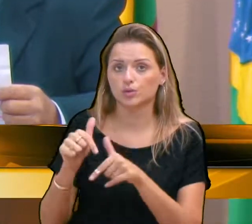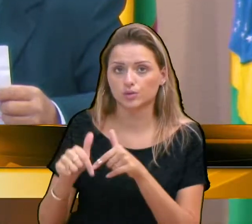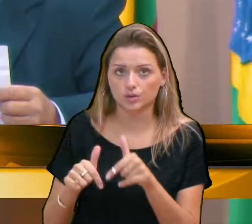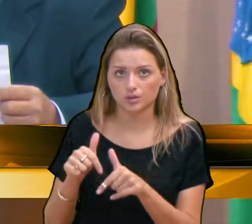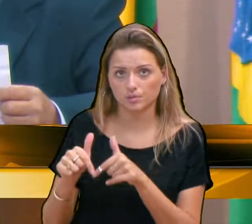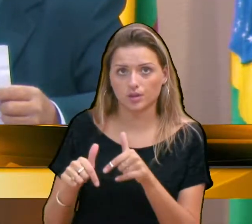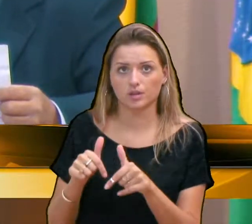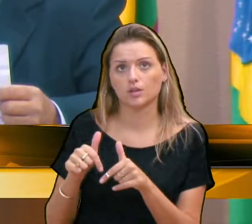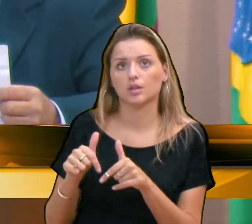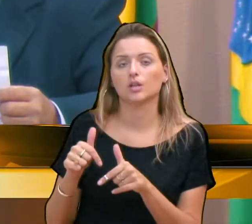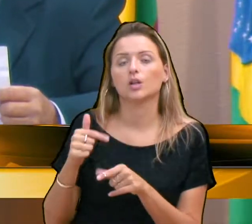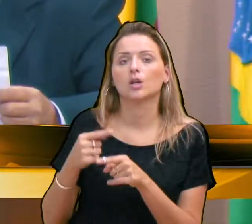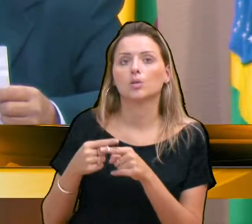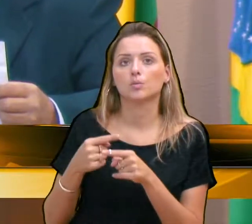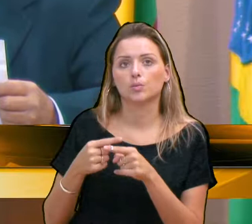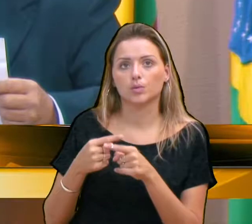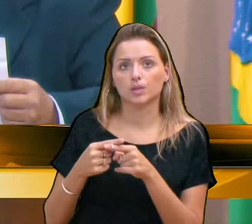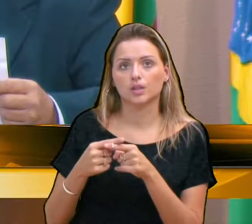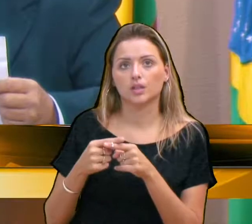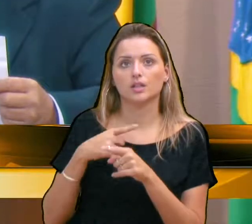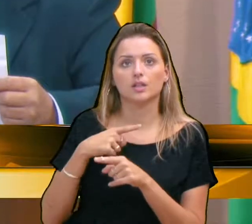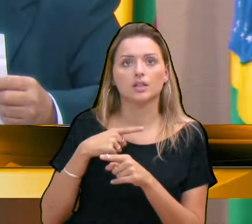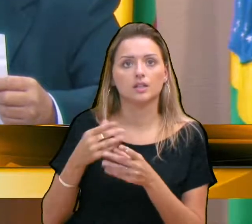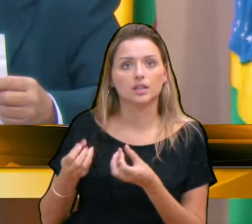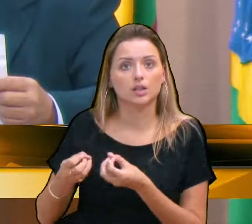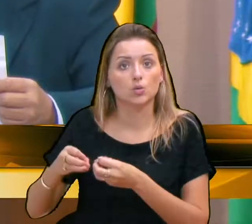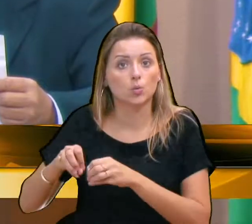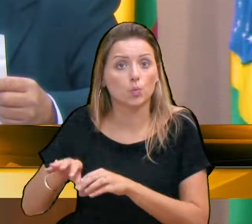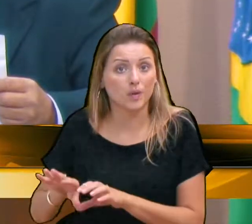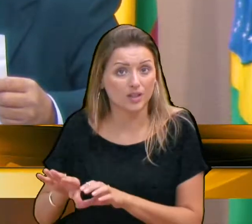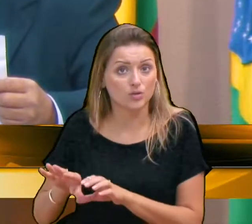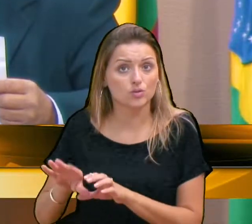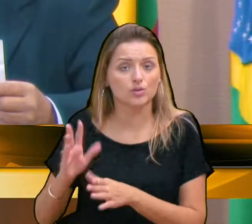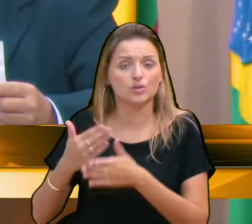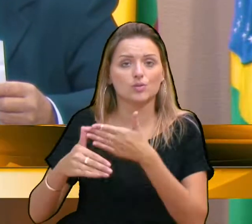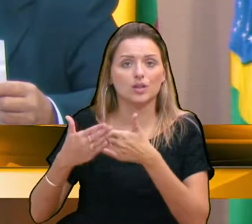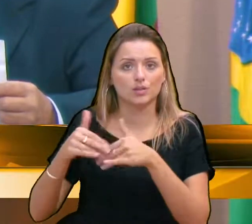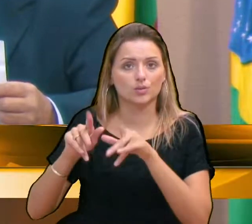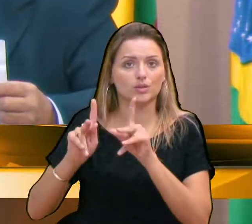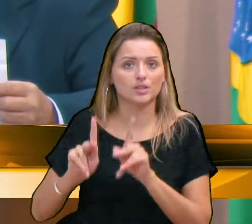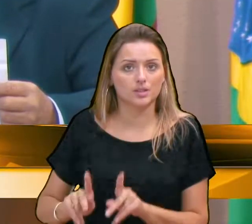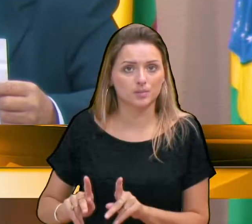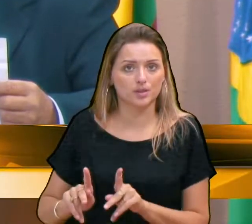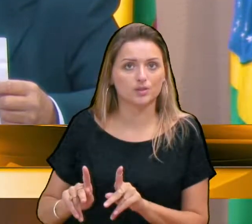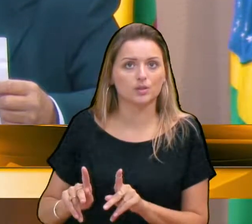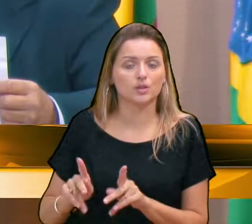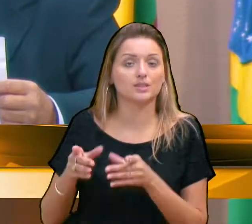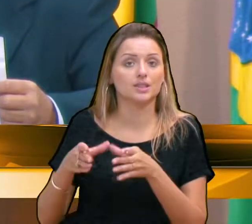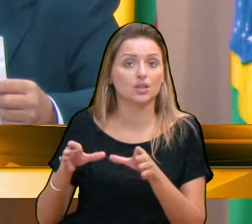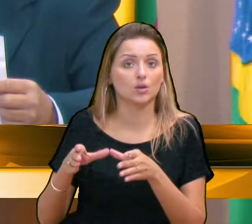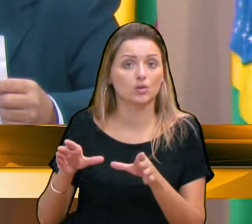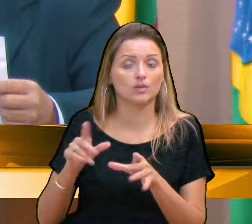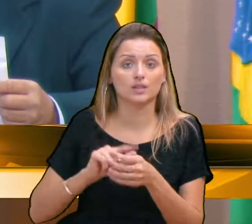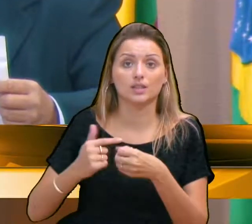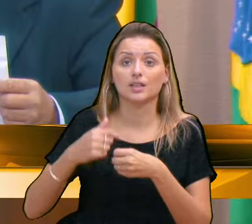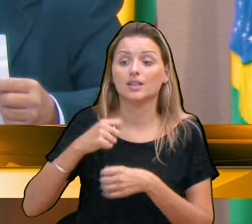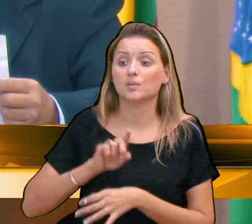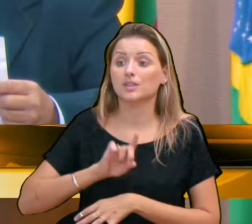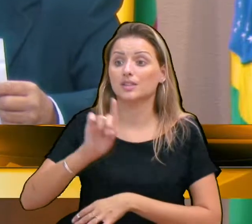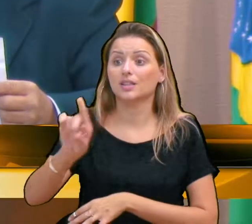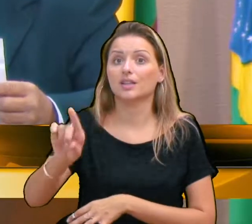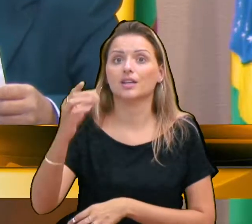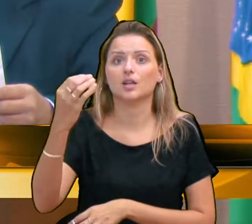essa descontinuidade está ocasionando prejuízo aos moradores da sua cidade, que tem que se deslocar a Porto